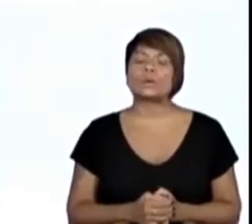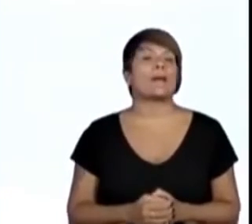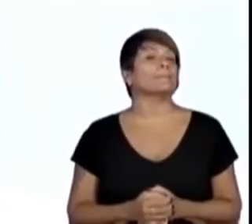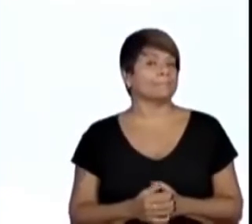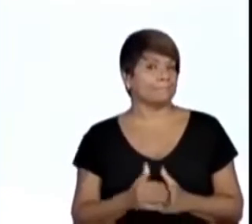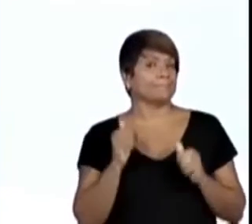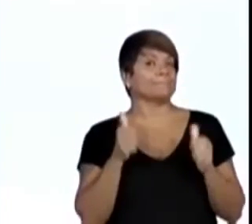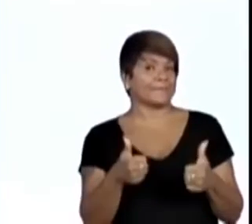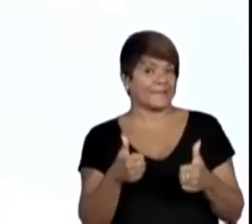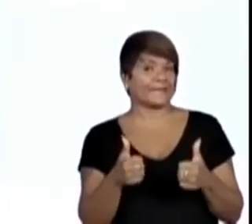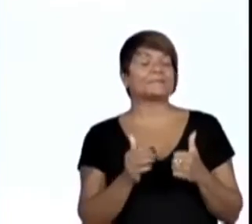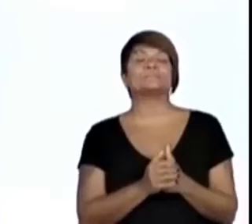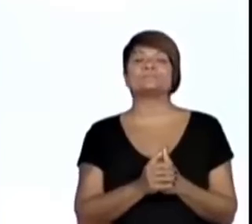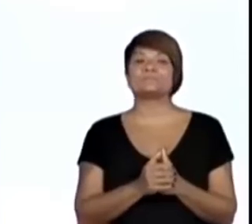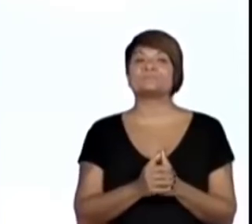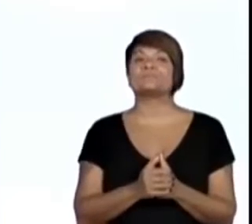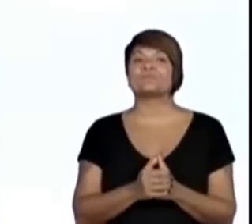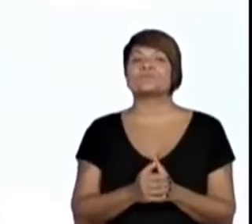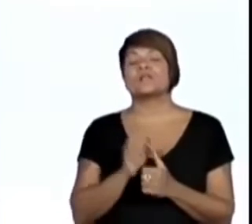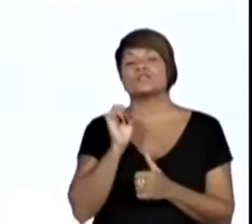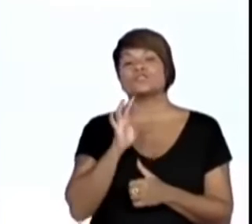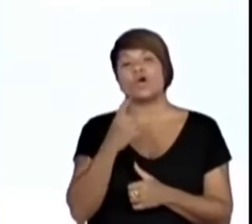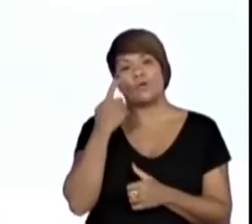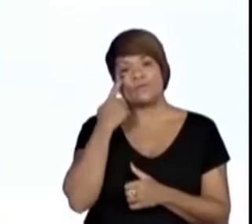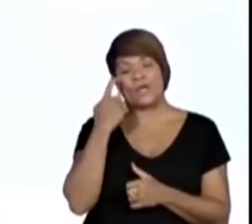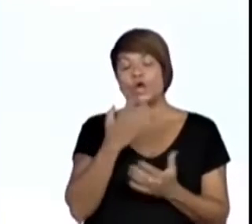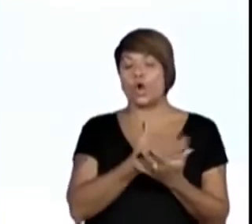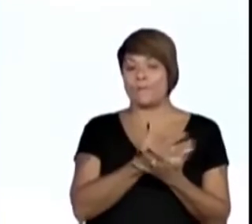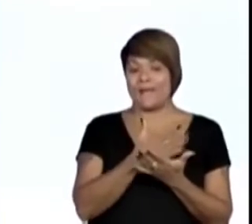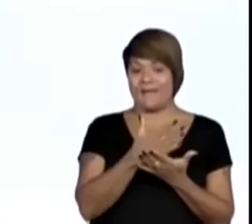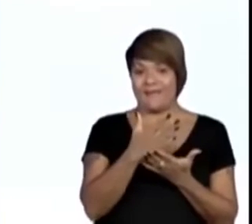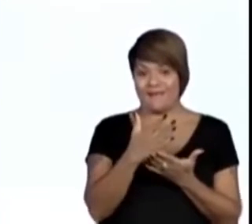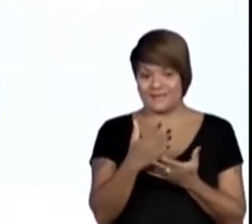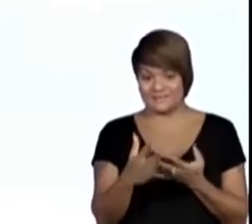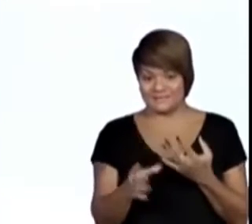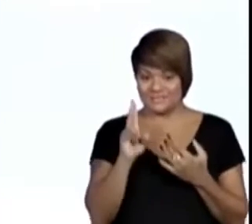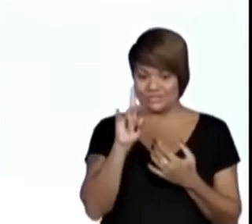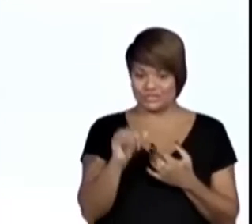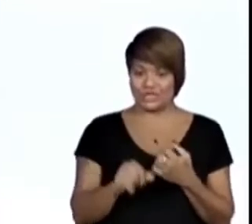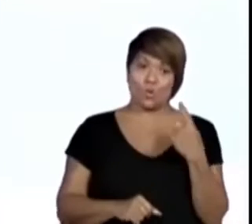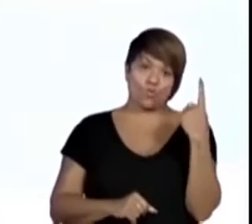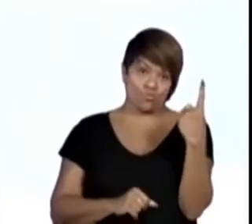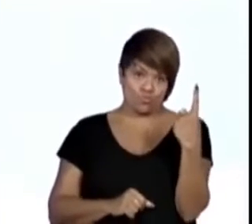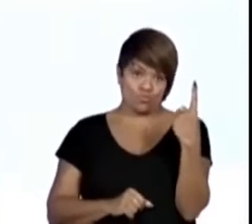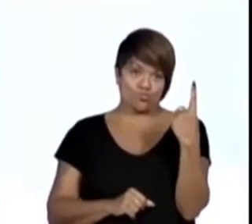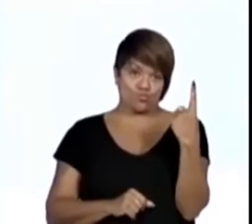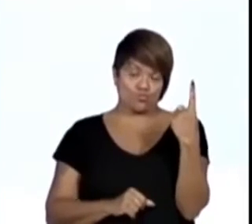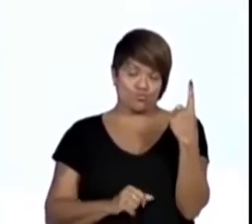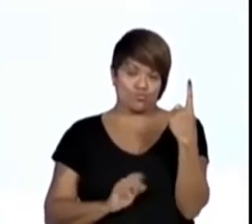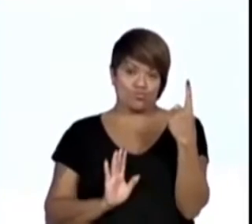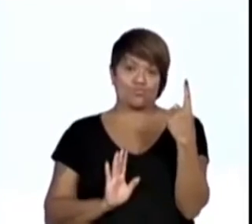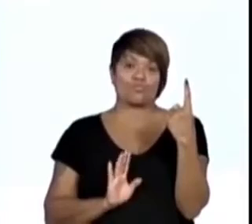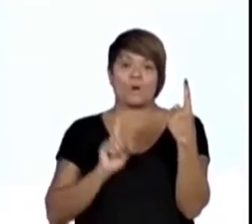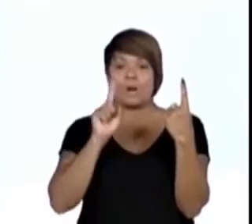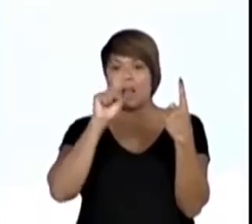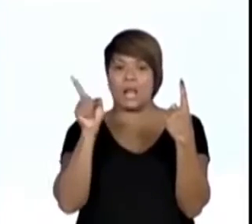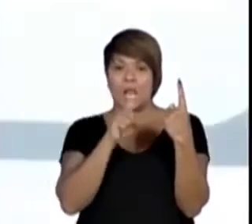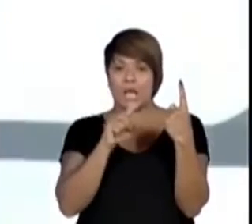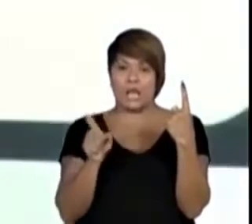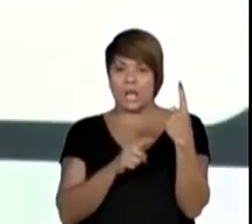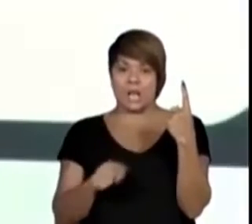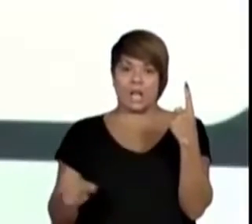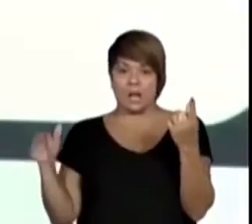Muito bem. É só a gente ver que o mês de março começa no dia 1 e vai até o